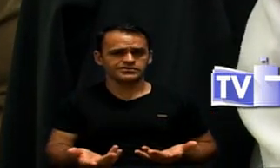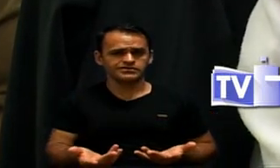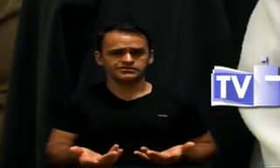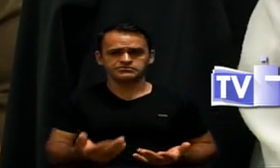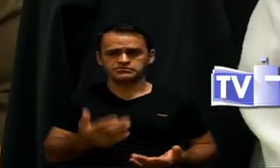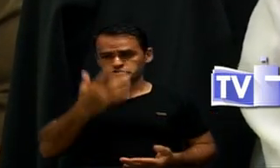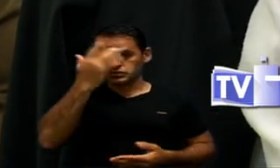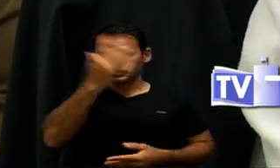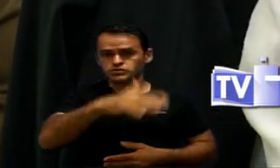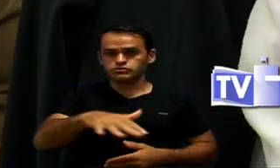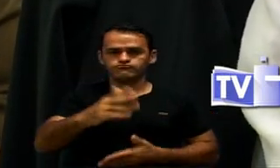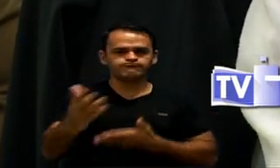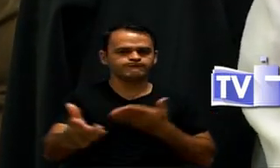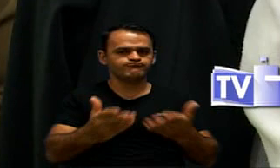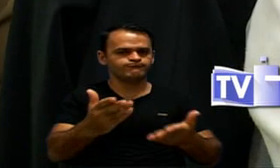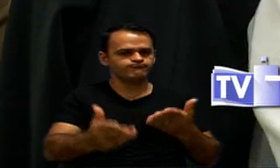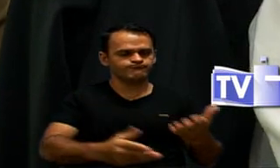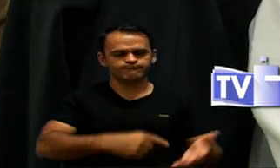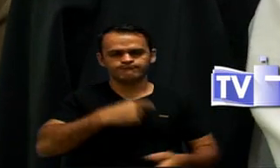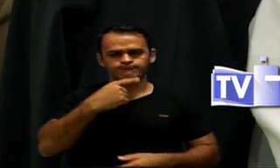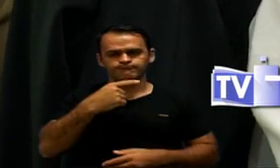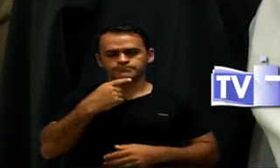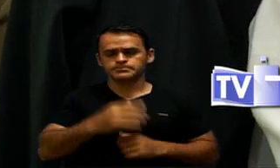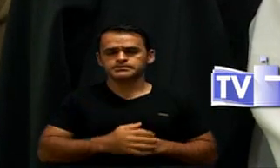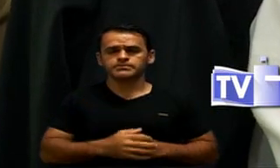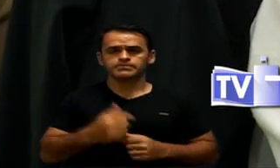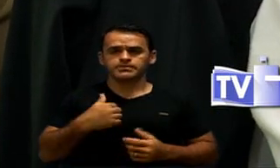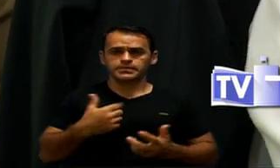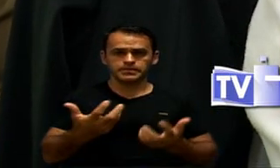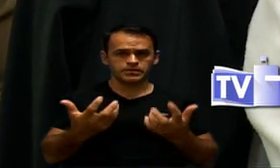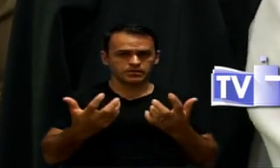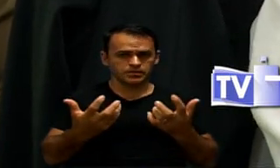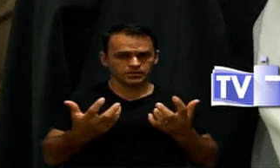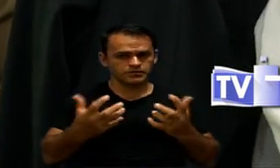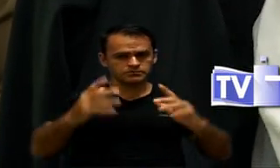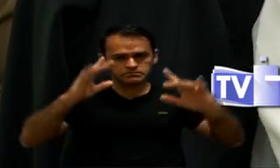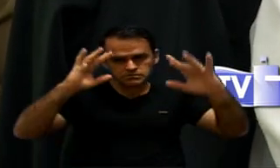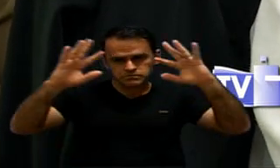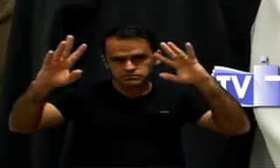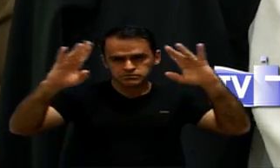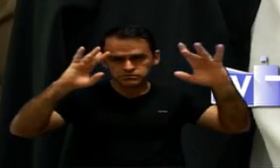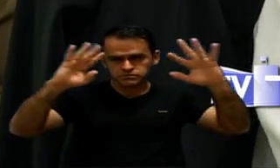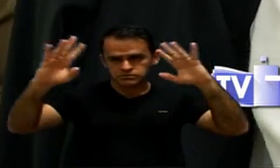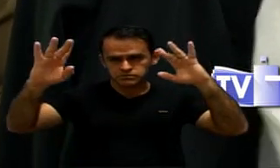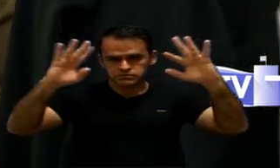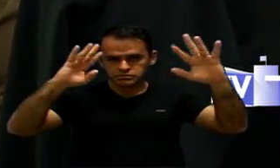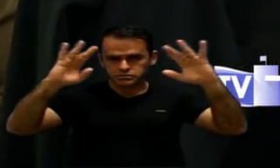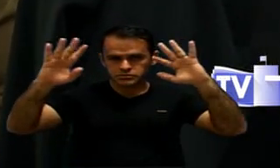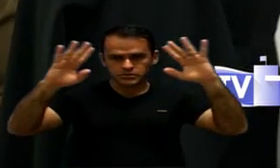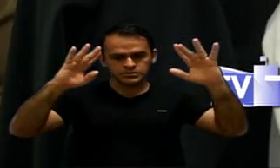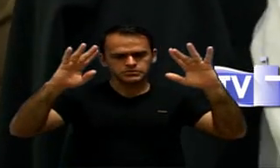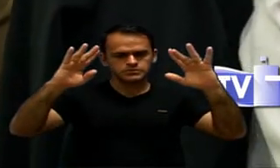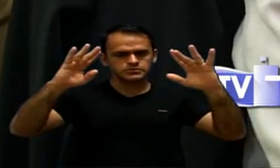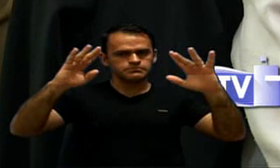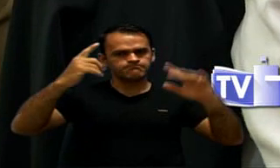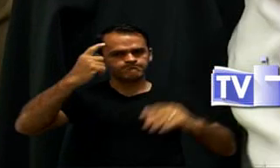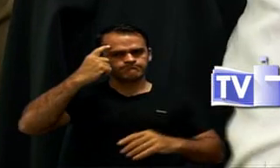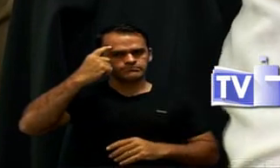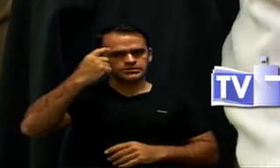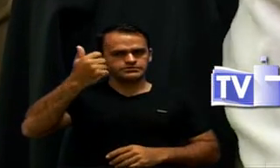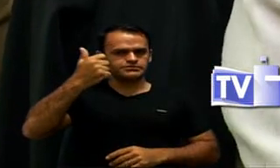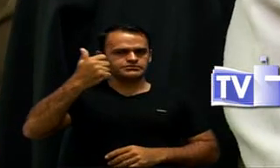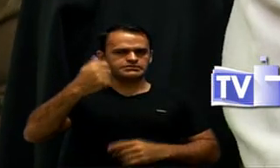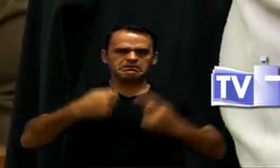desse atendimento? Então, eu queria pensar aqui uma coisa um pouco mais positiva, não só pensando